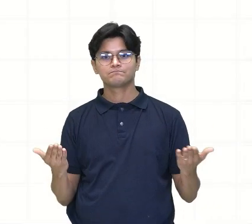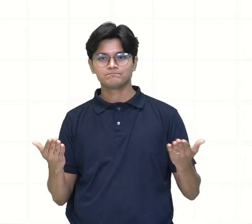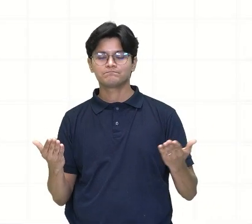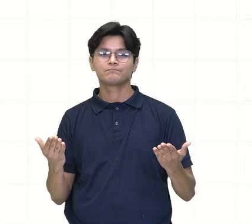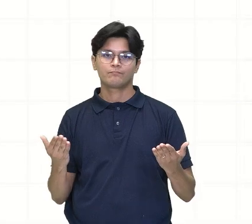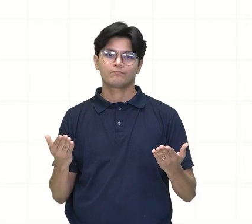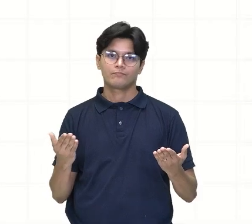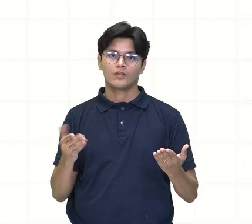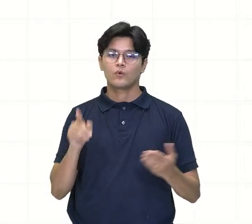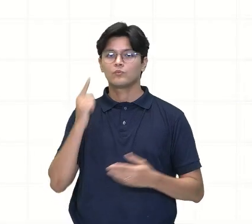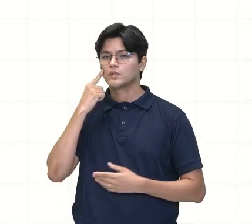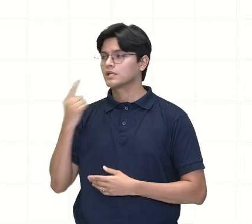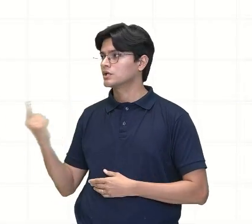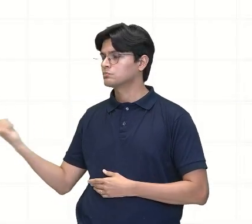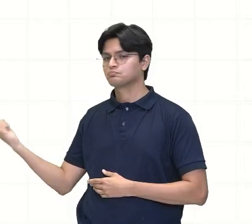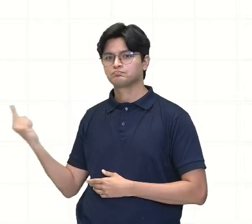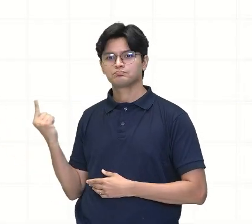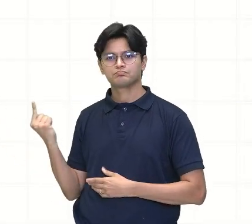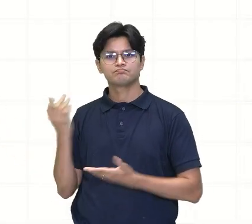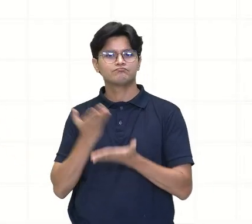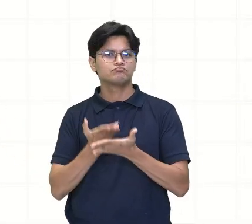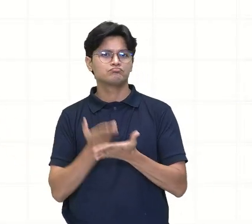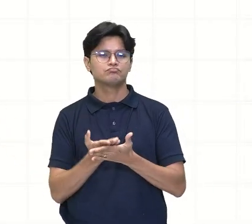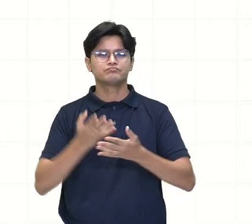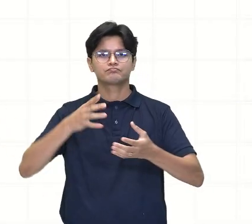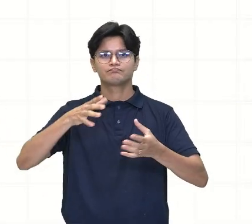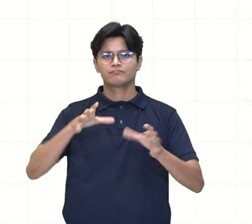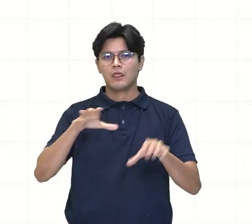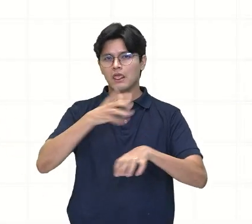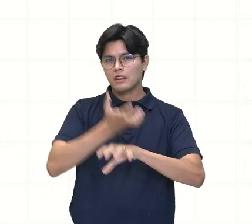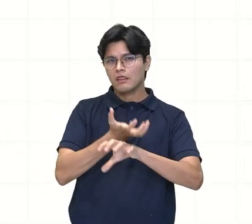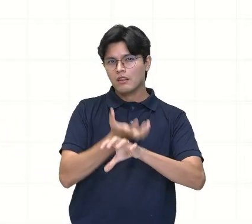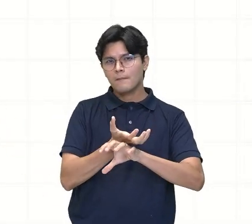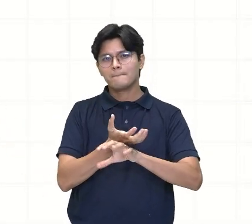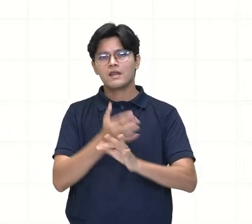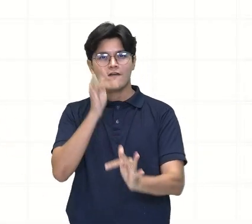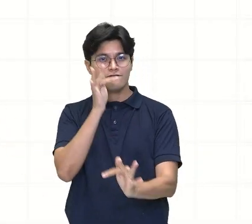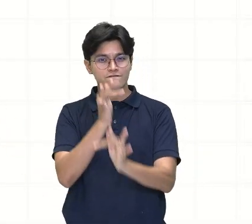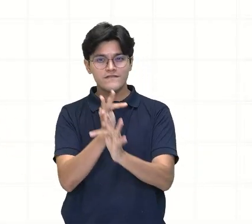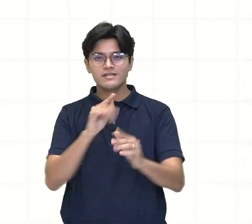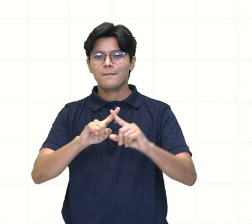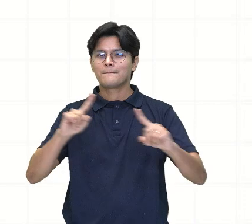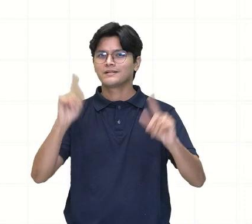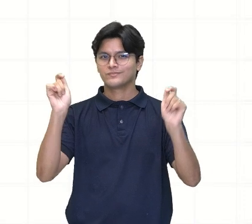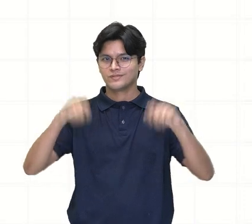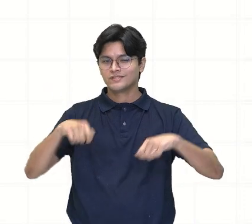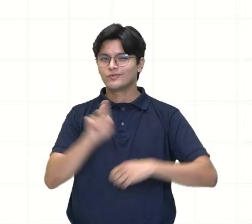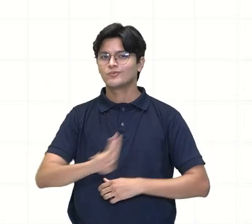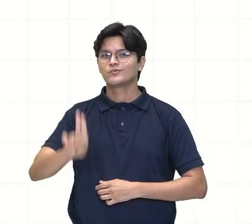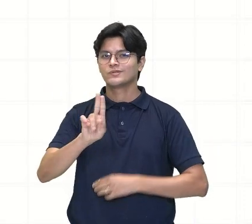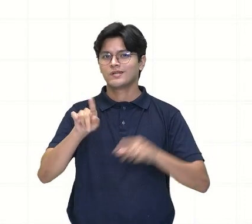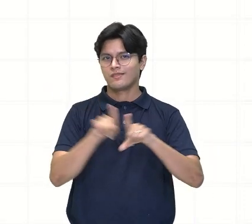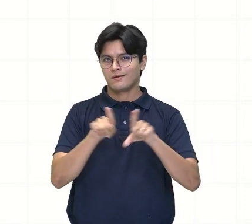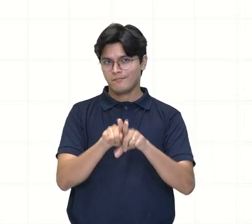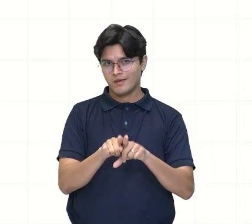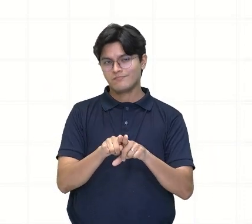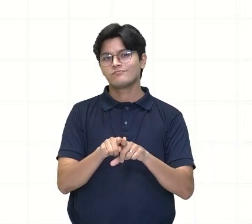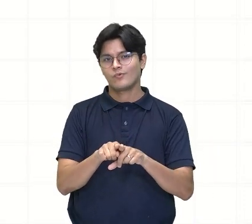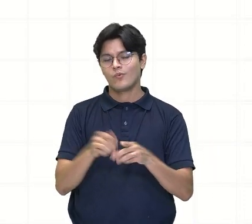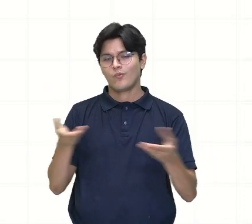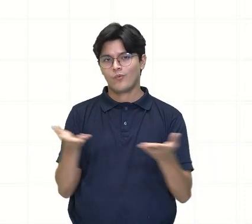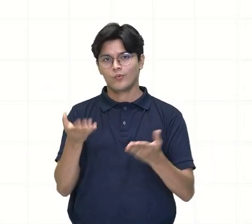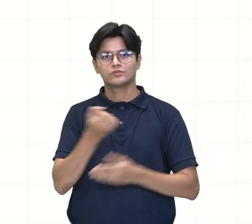física, mas a gente tem aqui como exemplo para usar os nossos números inteiros. Um